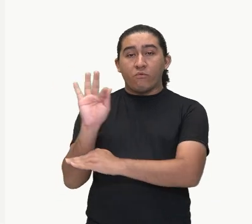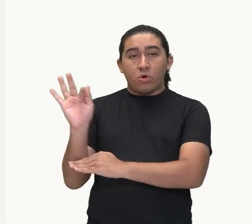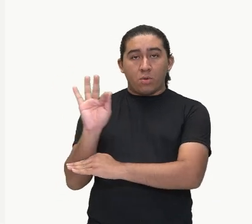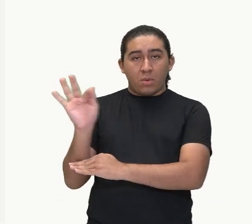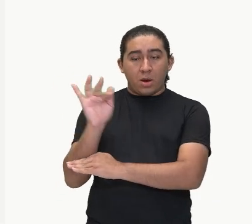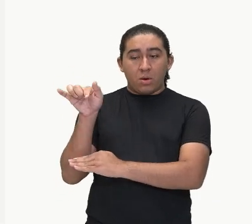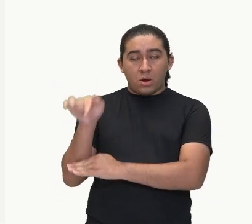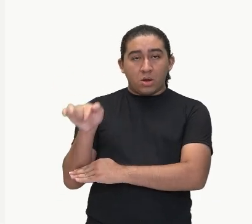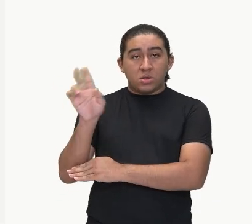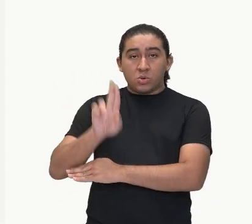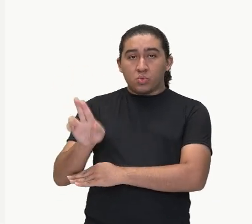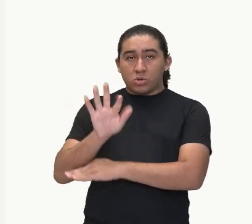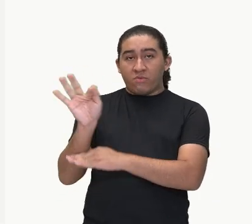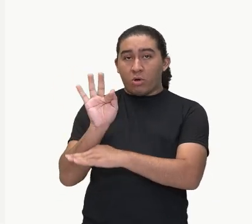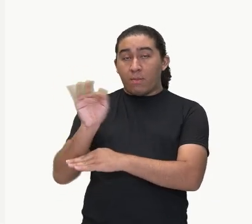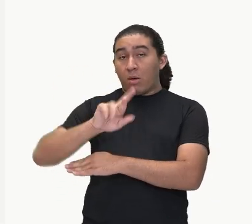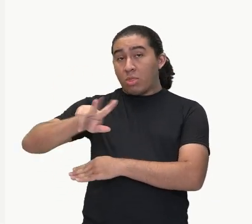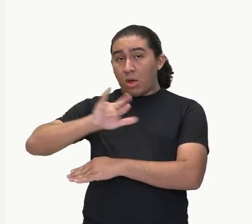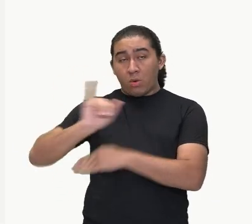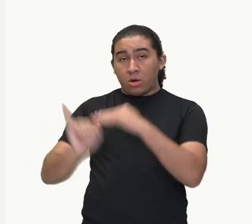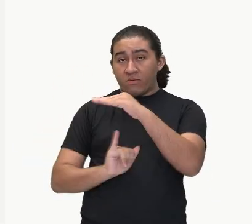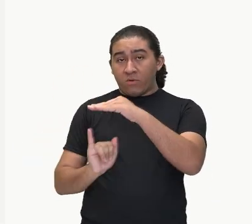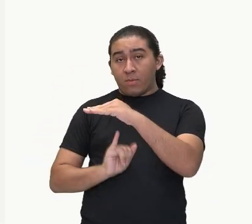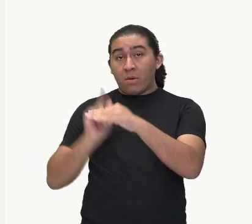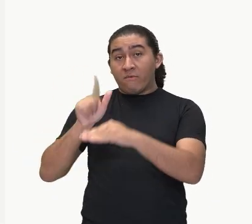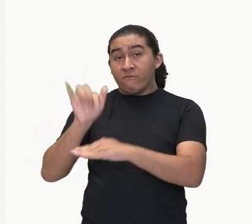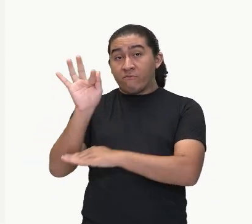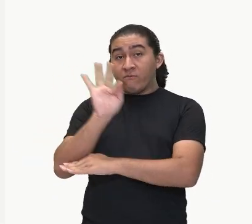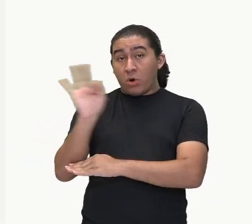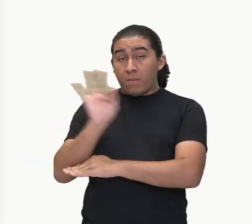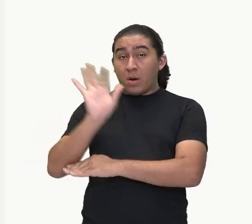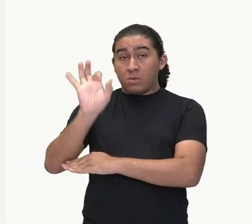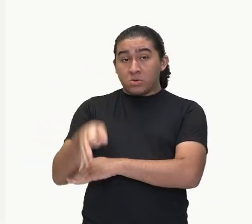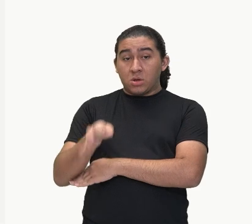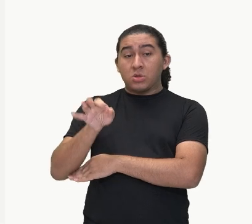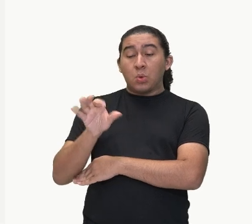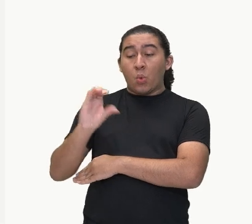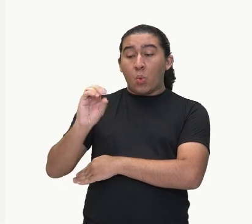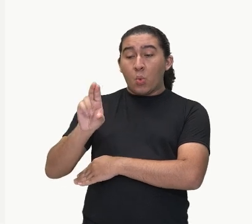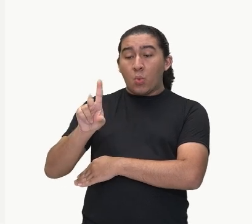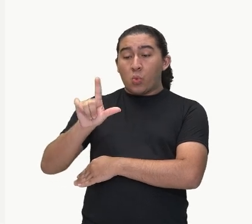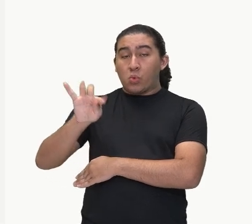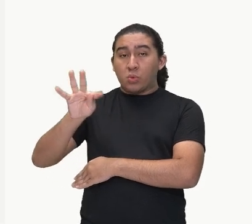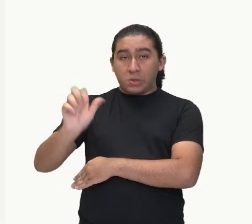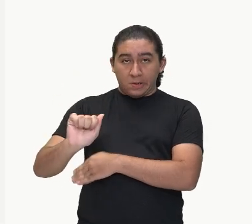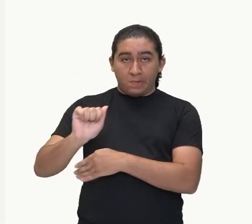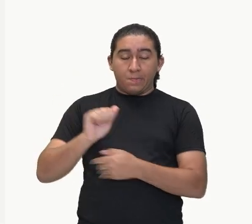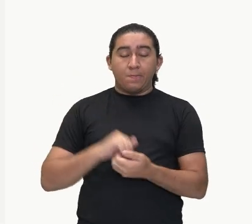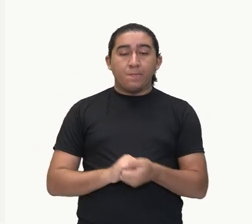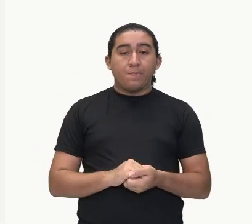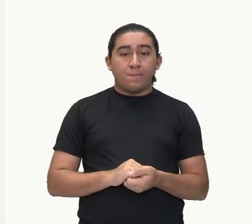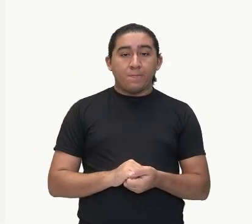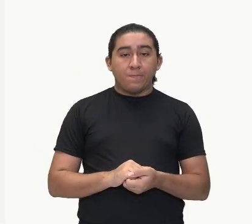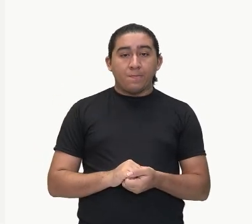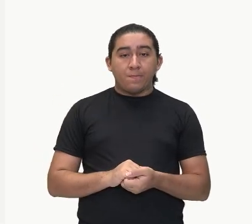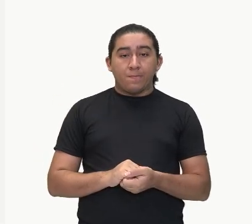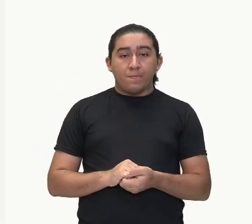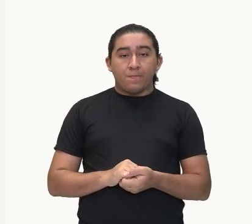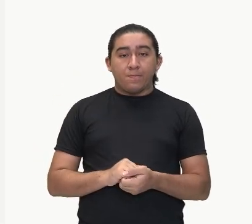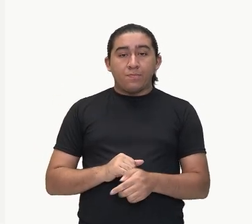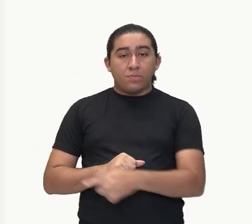mana, não, né? A culta é uma linguagem mais sofisticada. Naturalismo, a